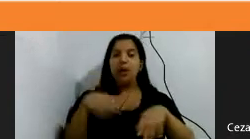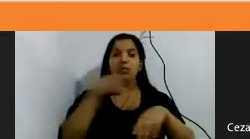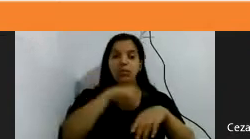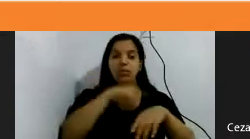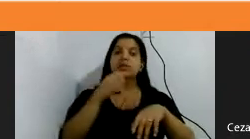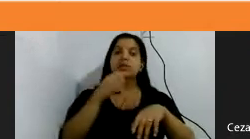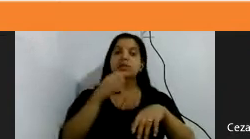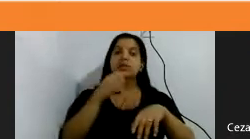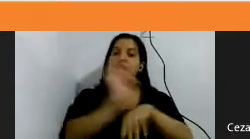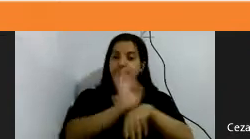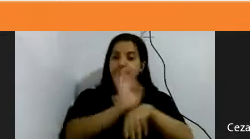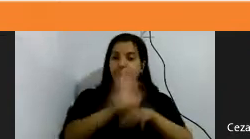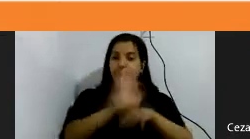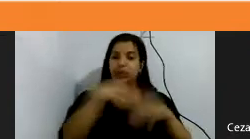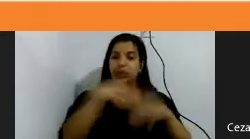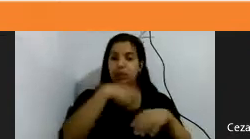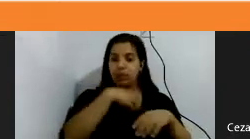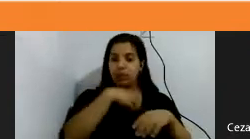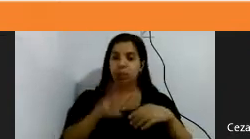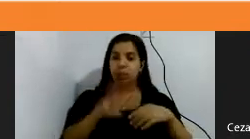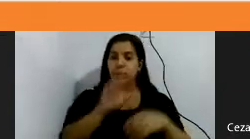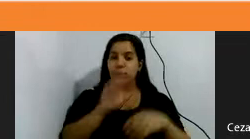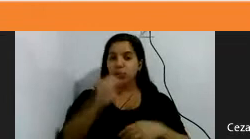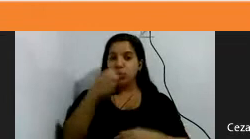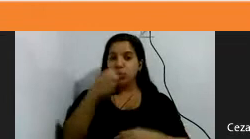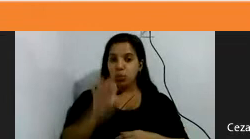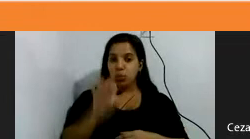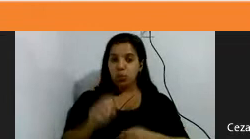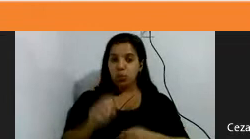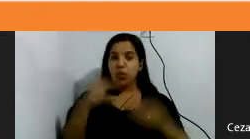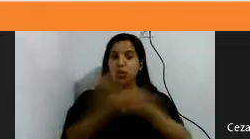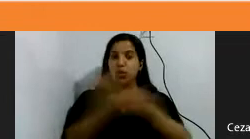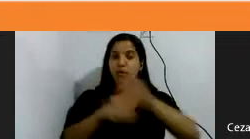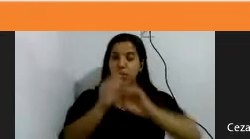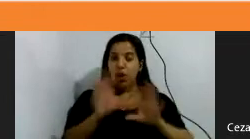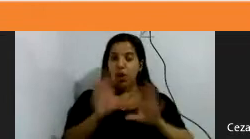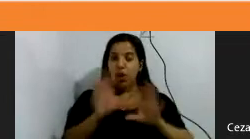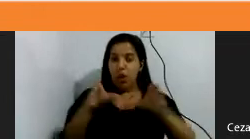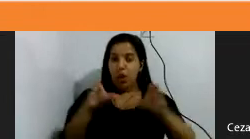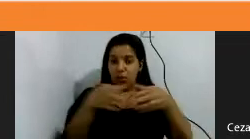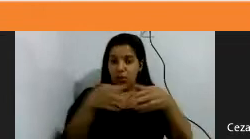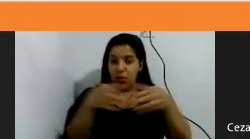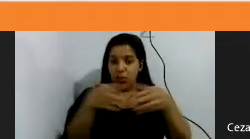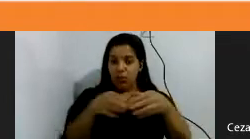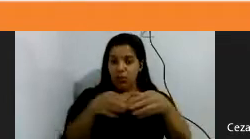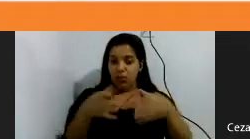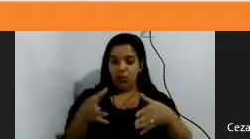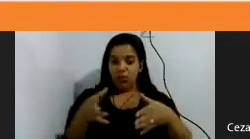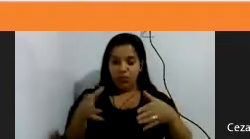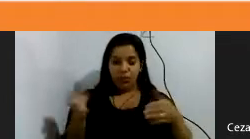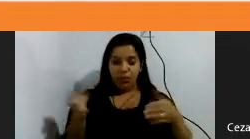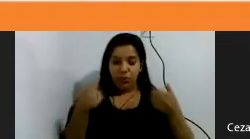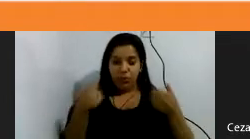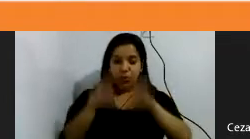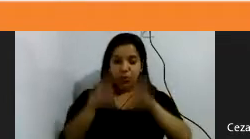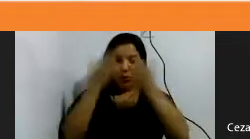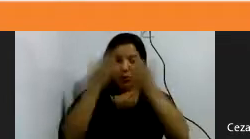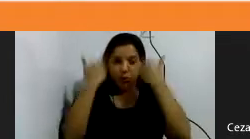hemácia sensibilizada, então a gente usa um soro que vai provocar a aglutinação entre esses anticorpos e